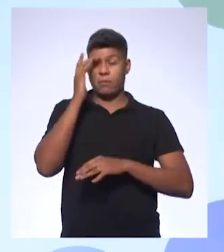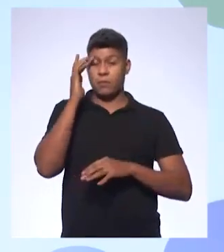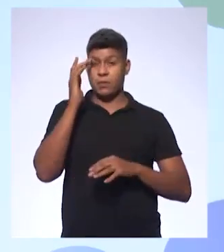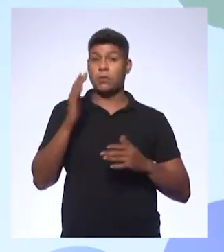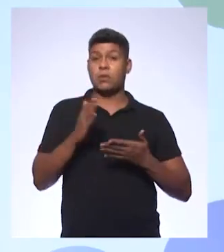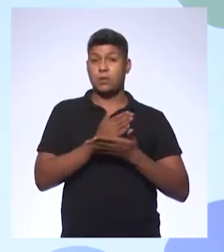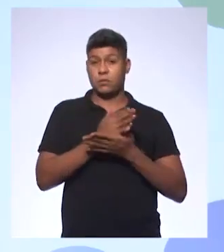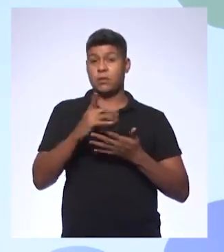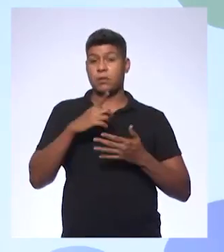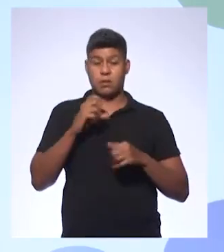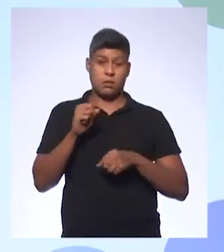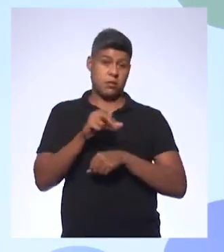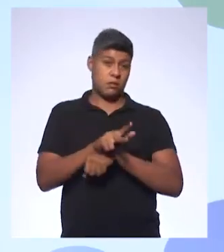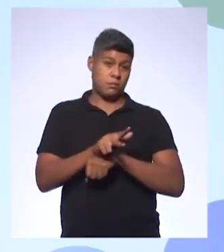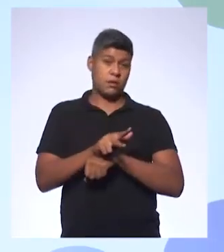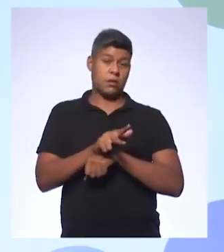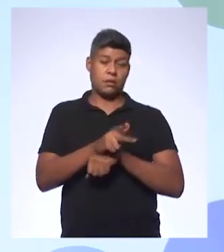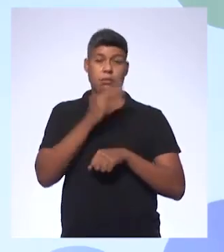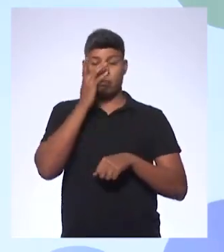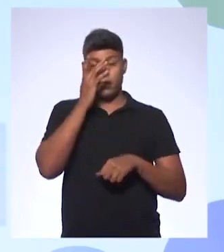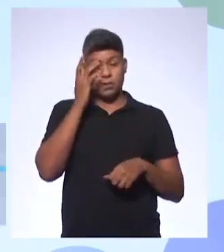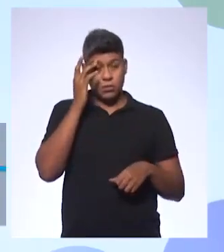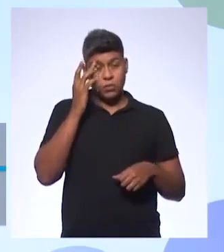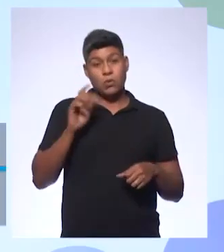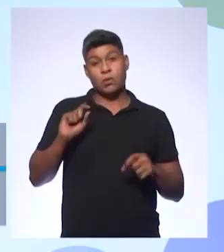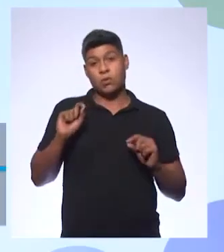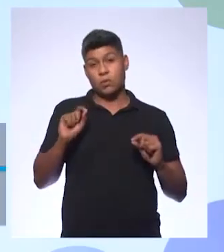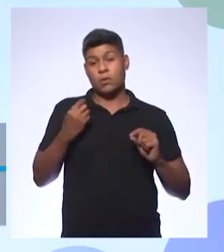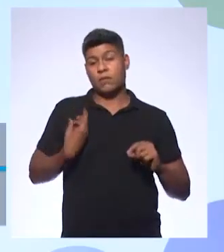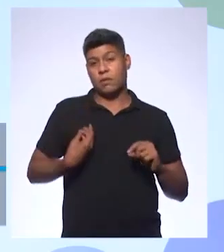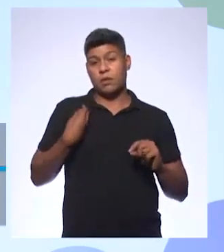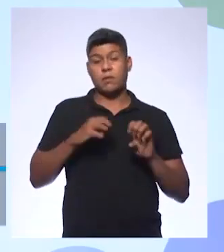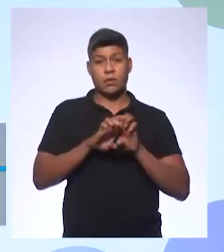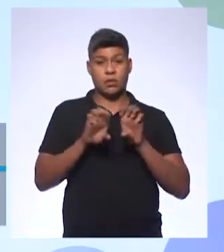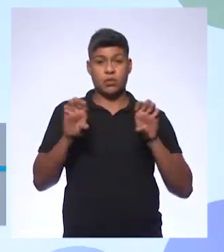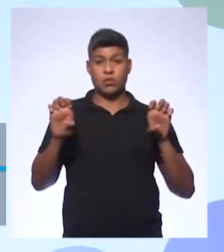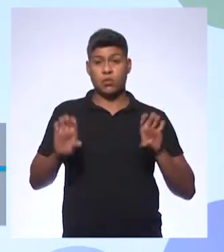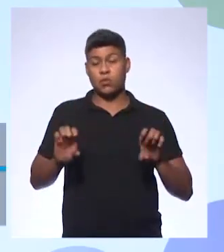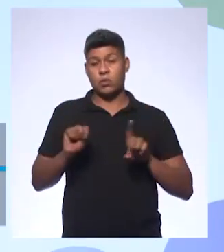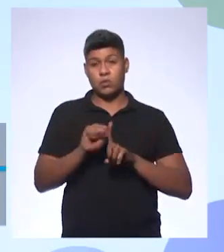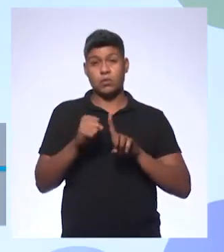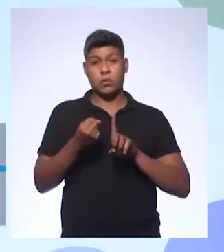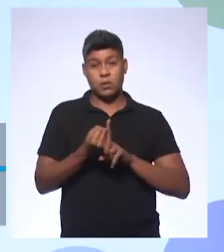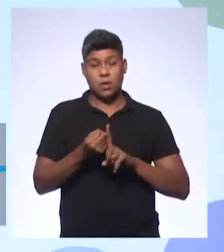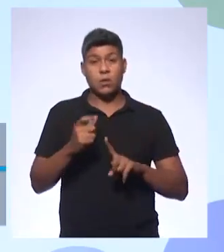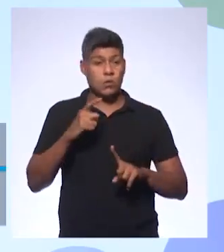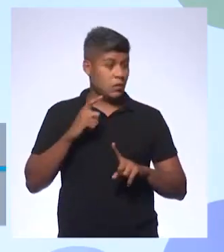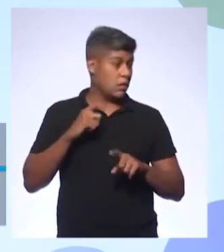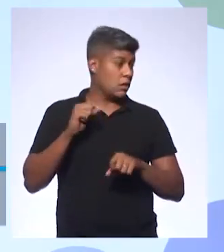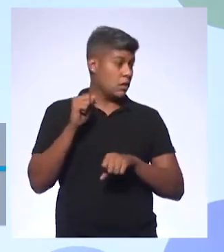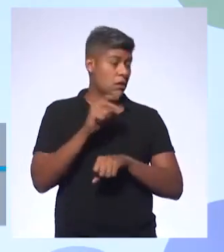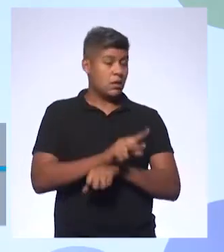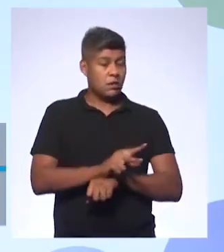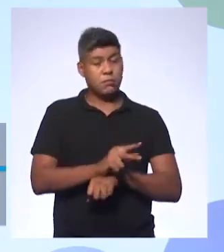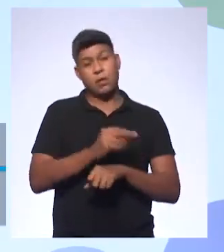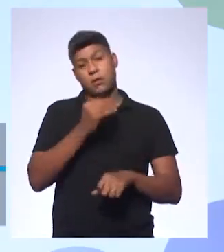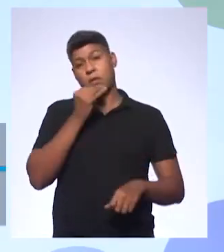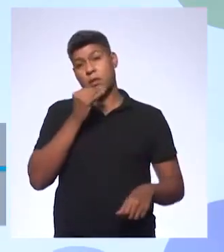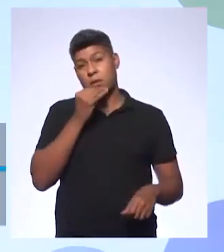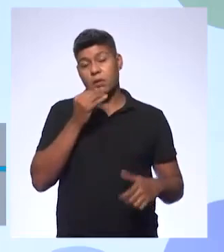vezes, até têm um emprego. Né? São pessoas que, simplesmente, elas vivem numa estrutura social em que, mesmo elas tendo um emprego, né, vamos